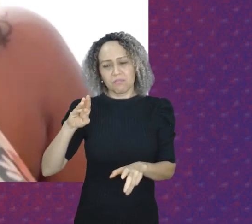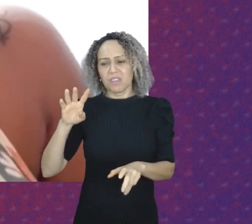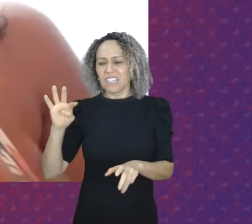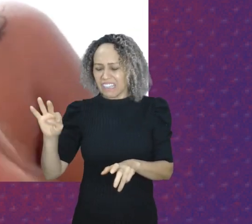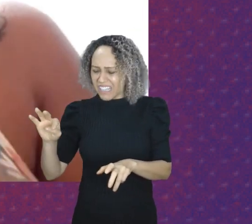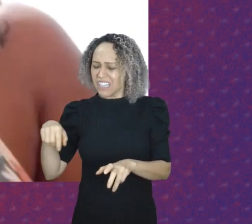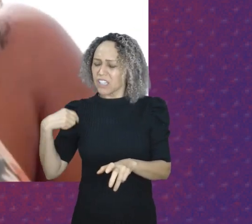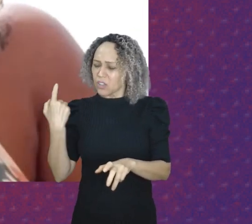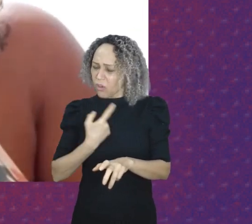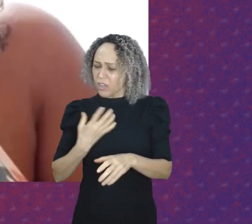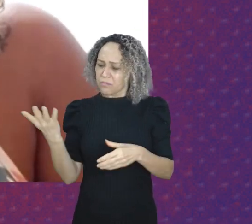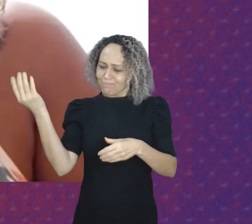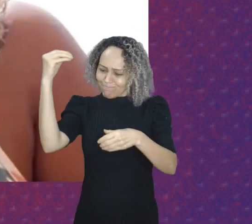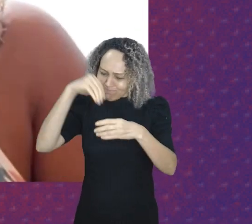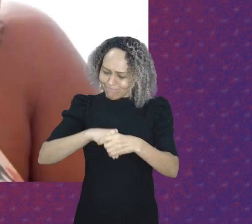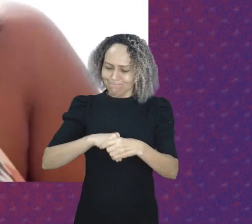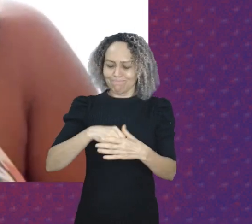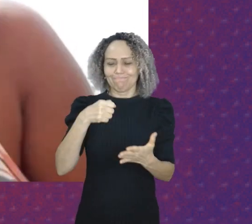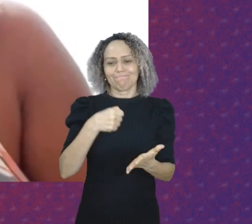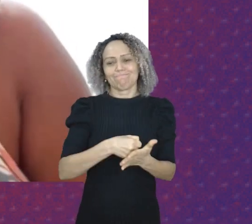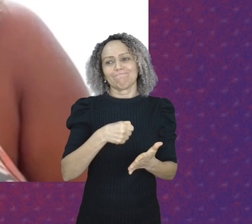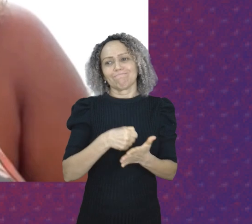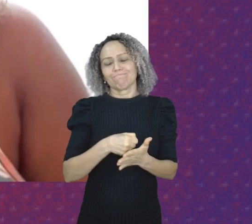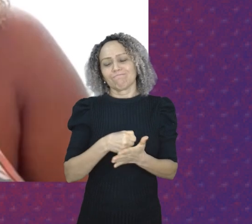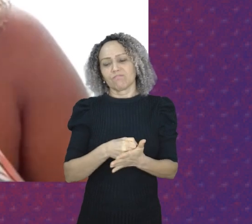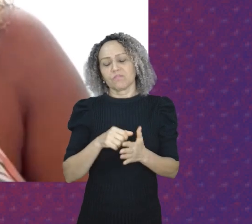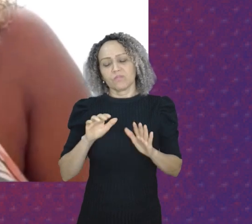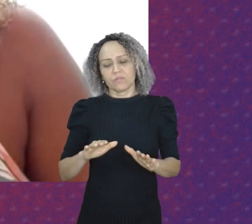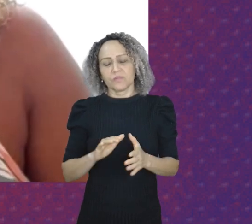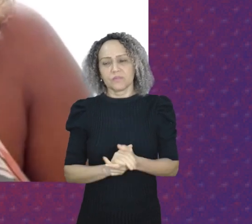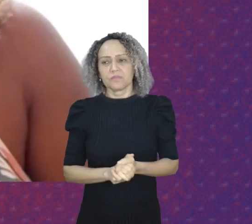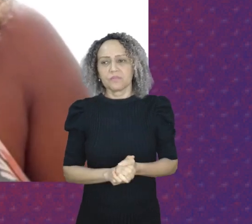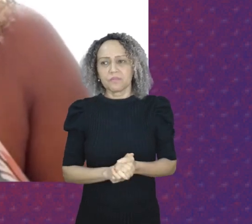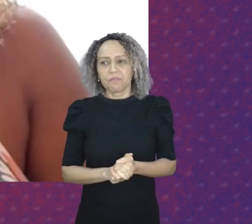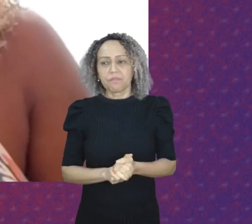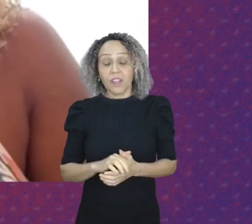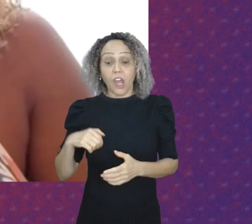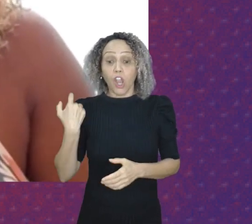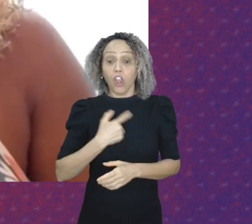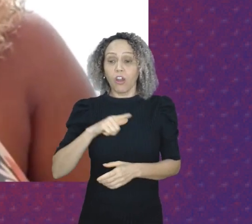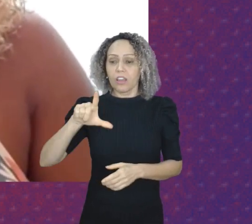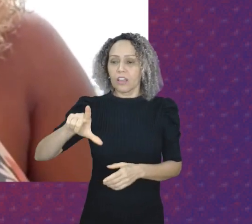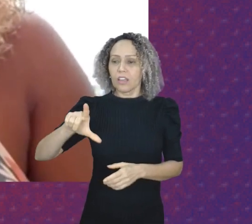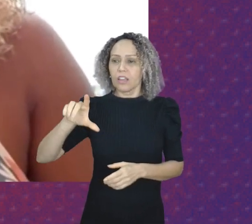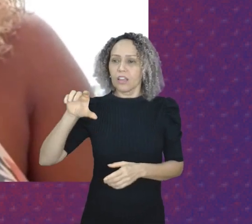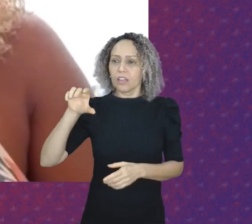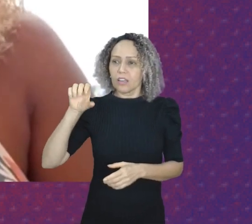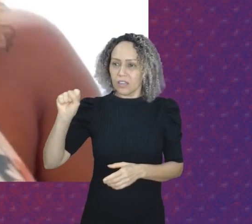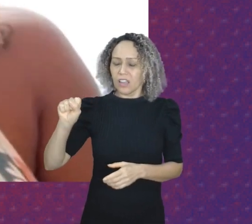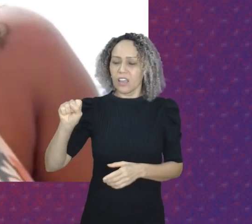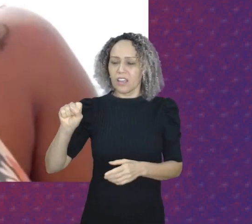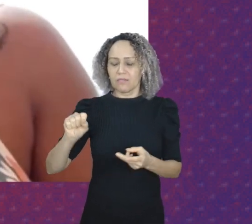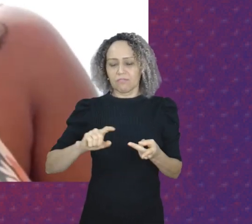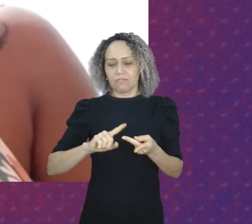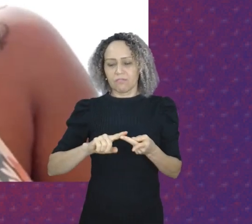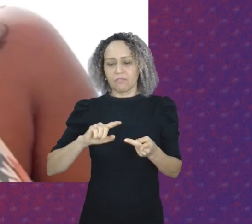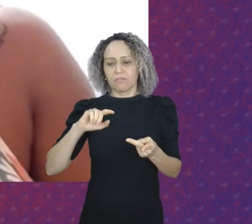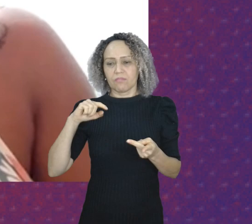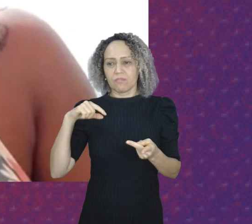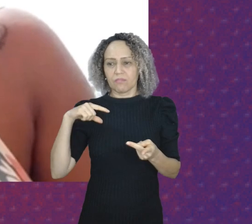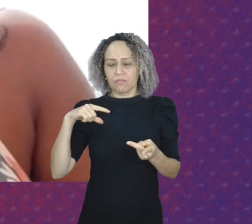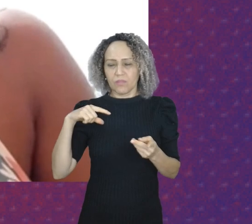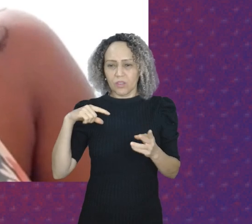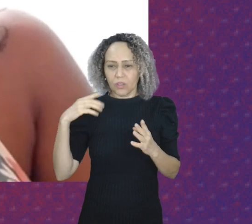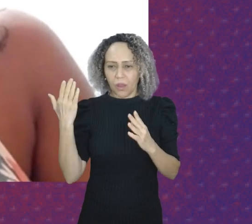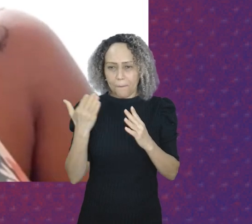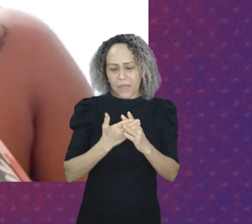né, dessa mesmice onde diz que nós lésbicas, nós bis e nós trans temos que ficar dentro dos